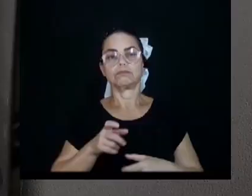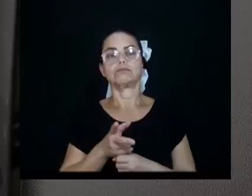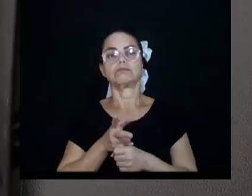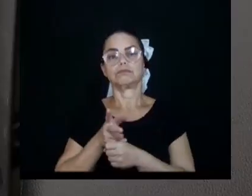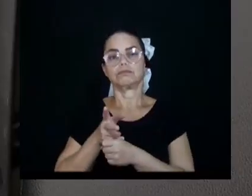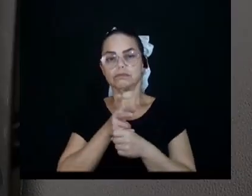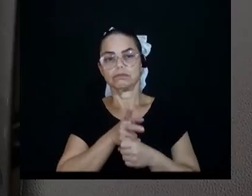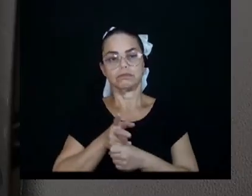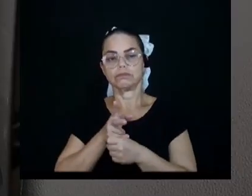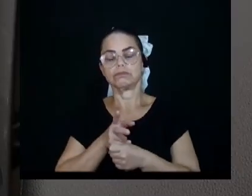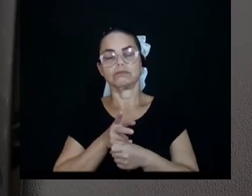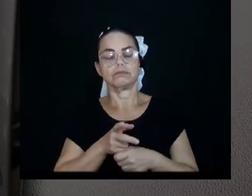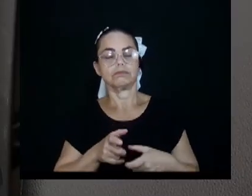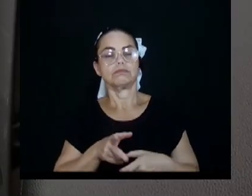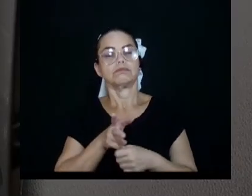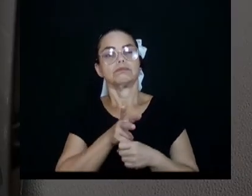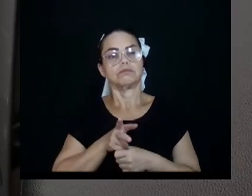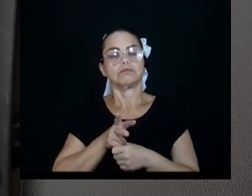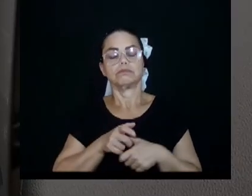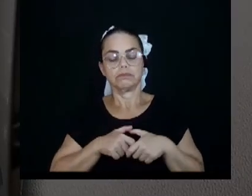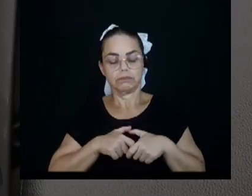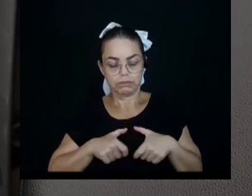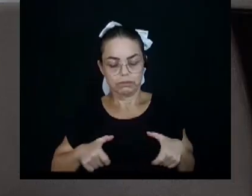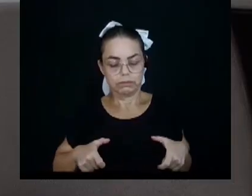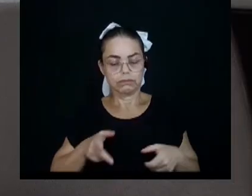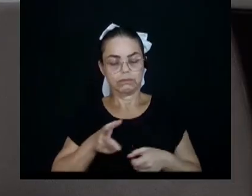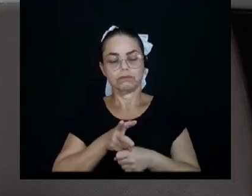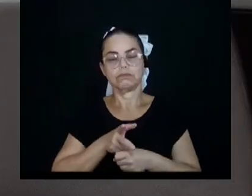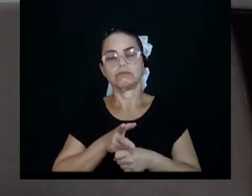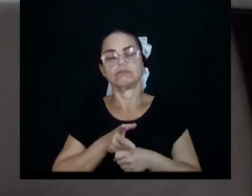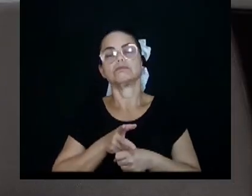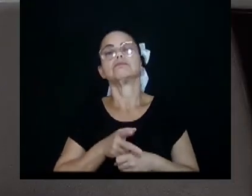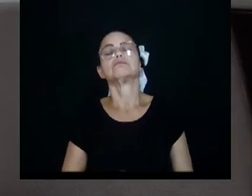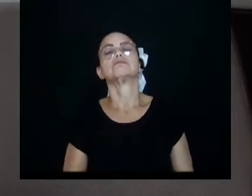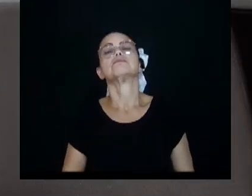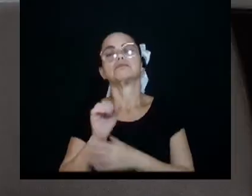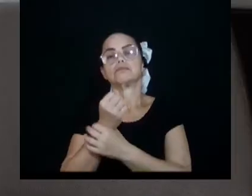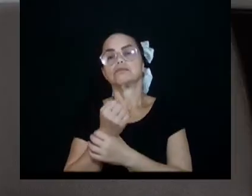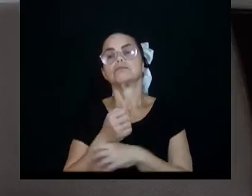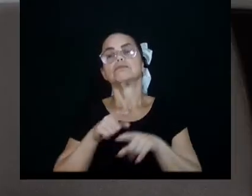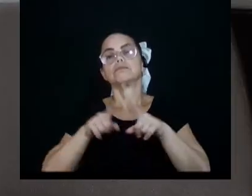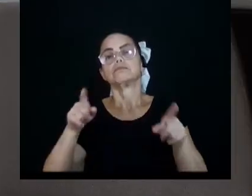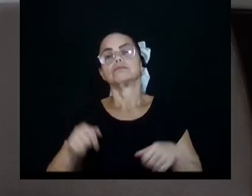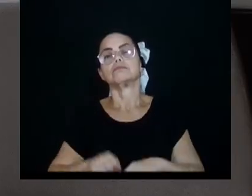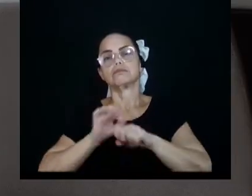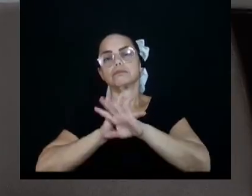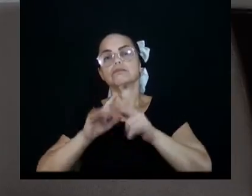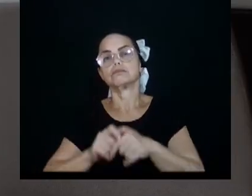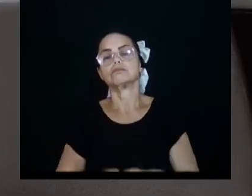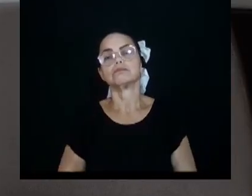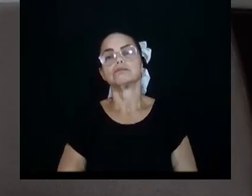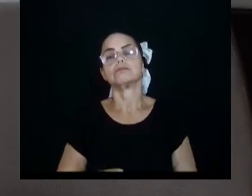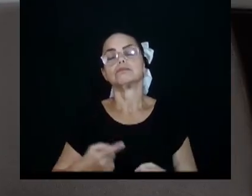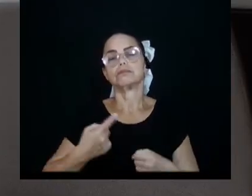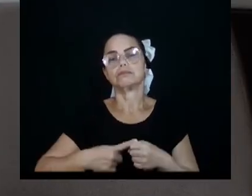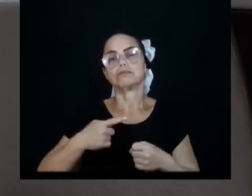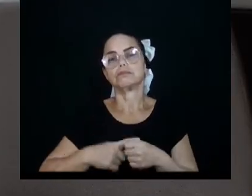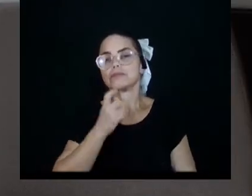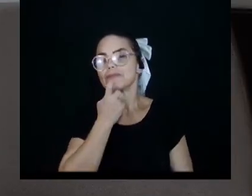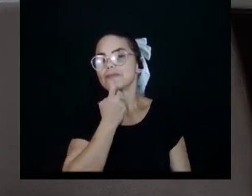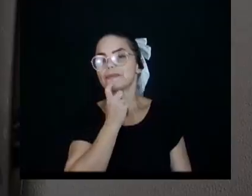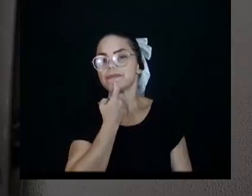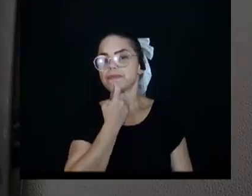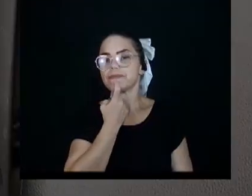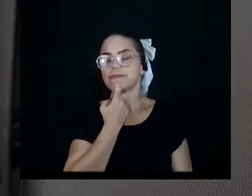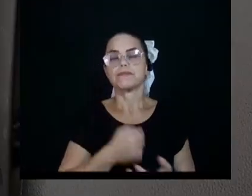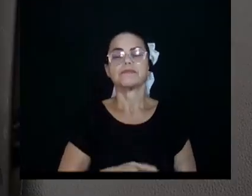que o senhor vê essa questão da segurança, né, mais transparência aqui para a cidade de Campinas em relação aos guardas?